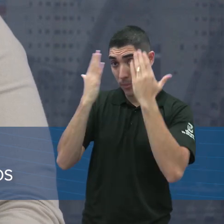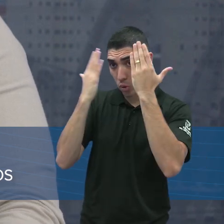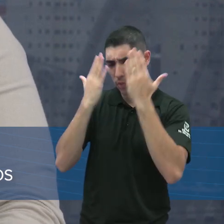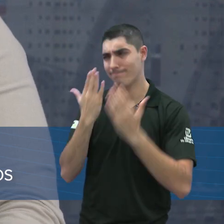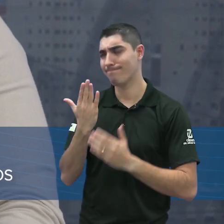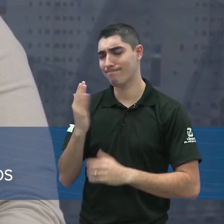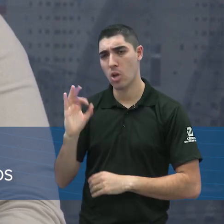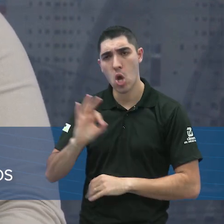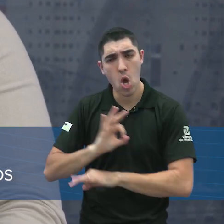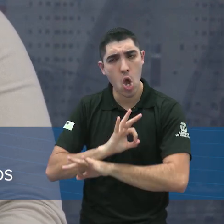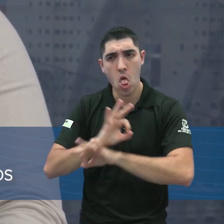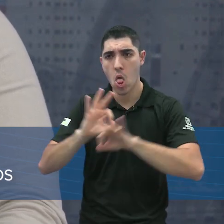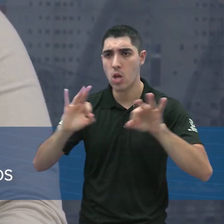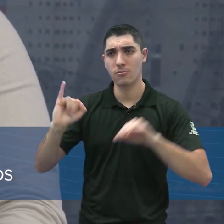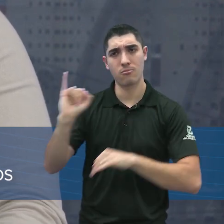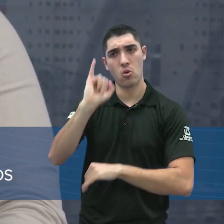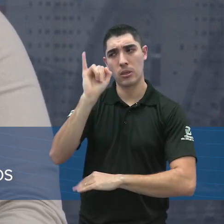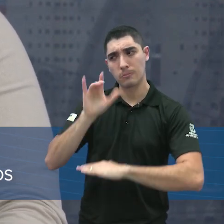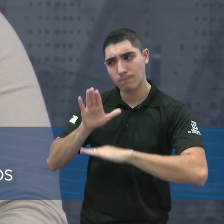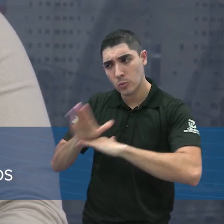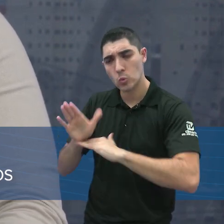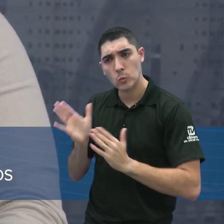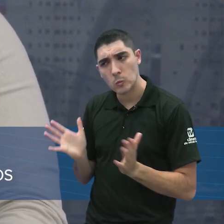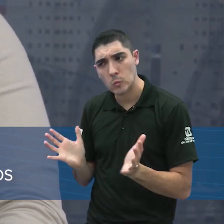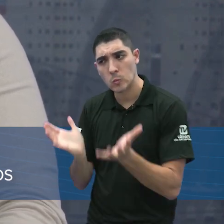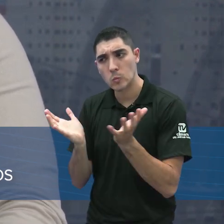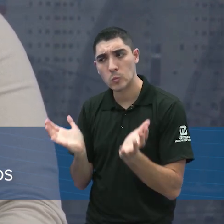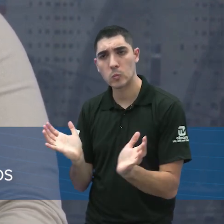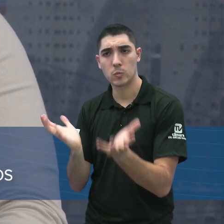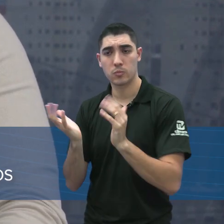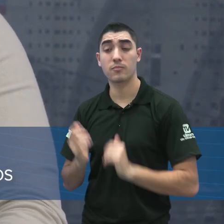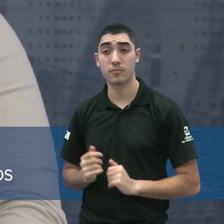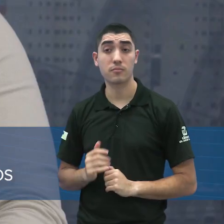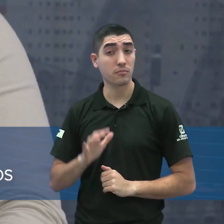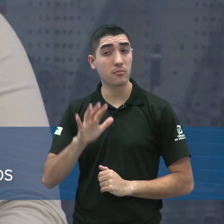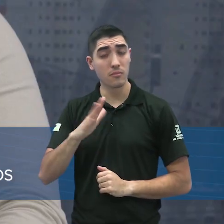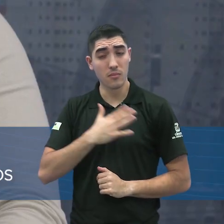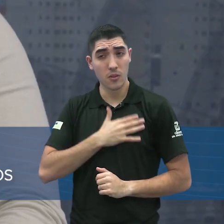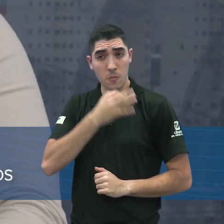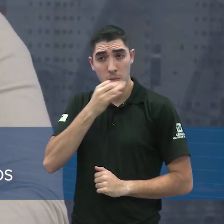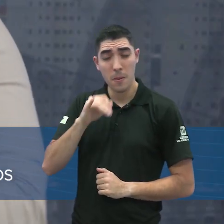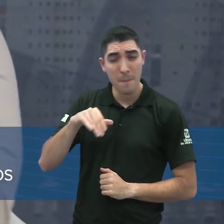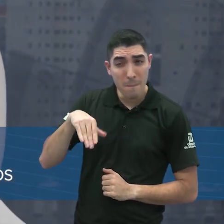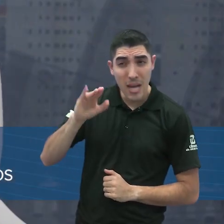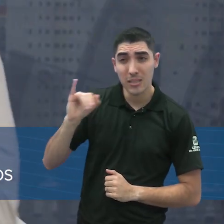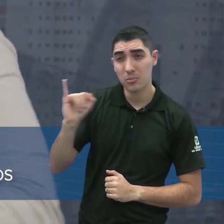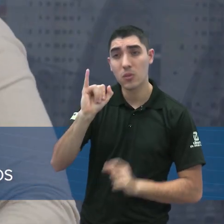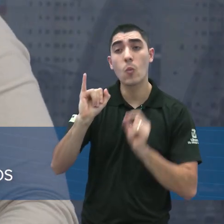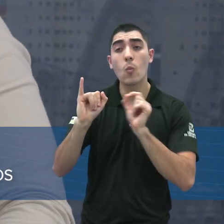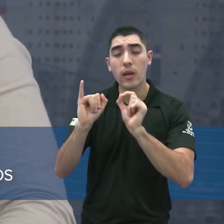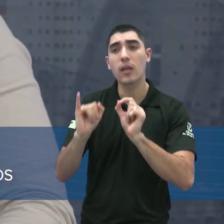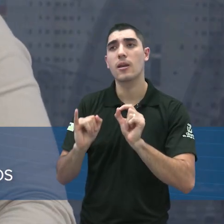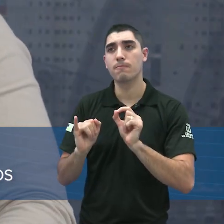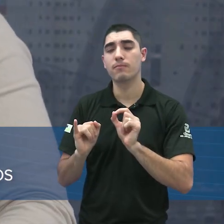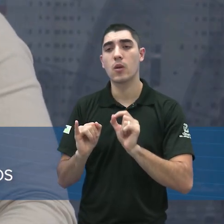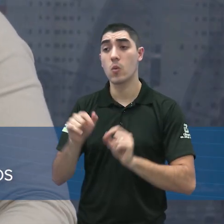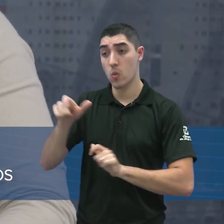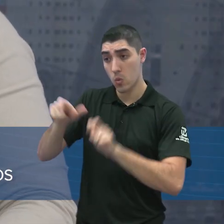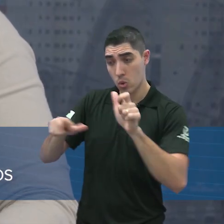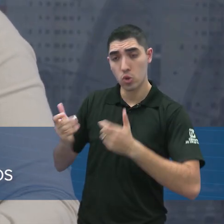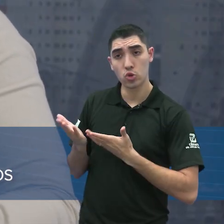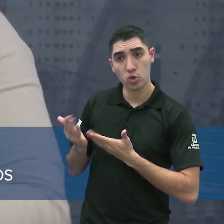fundamental nesse processo, mas eu acho que o mais importante é realmente o questionar, né? Os